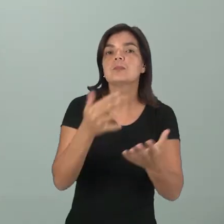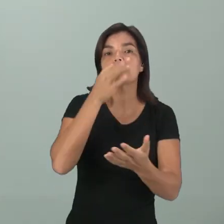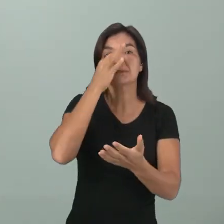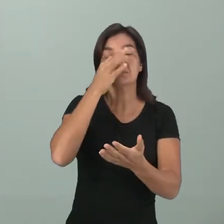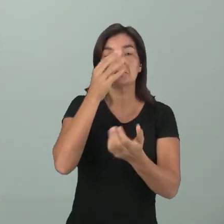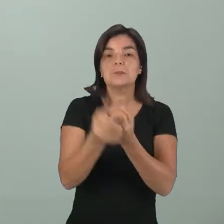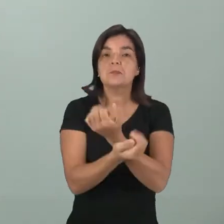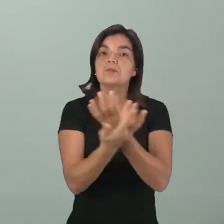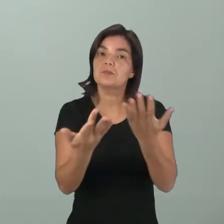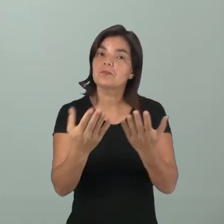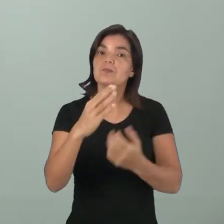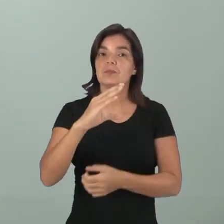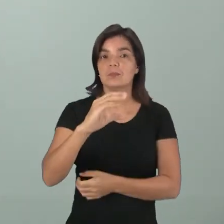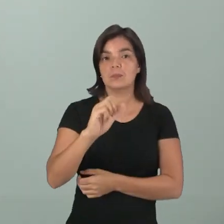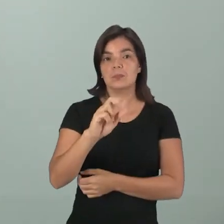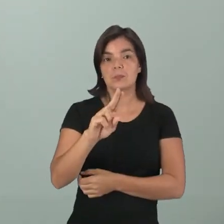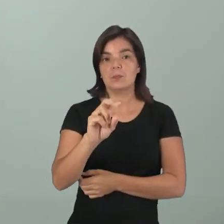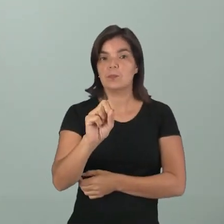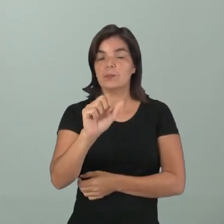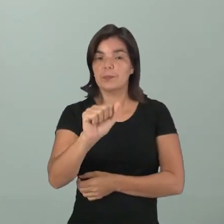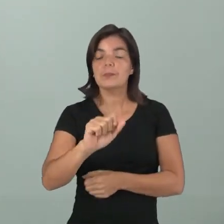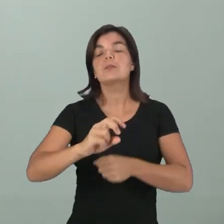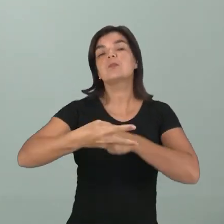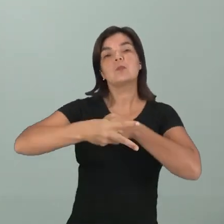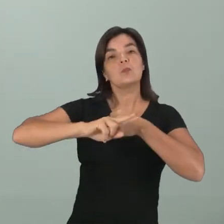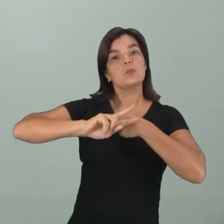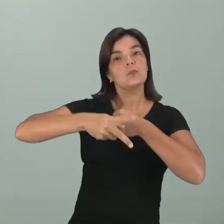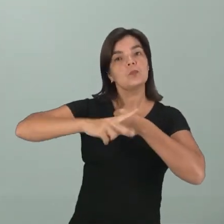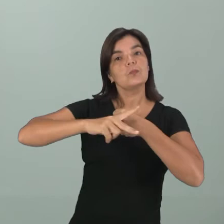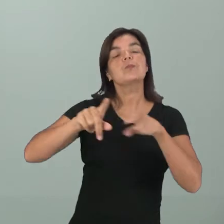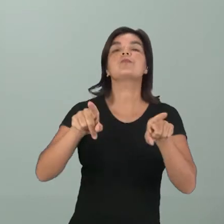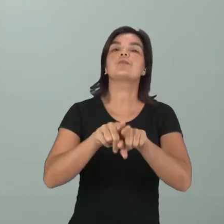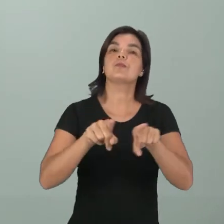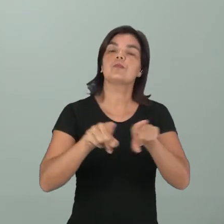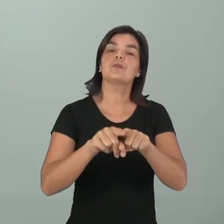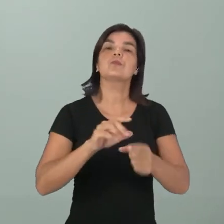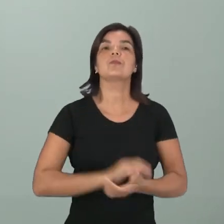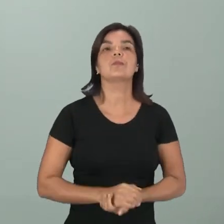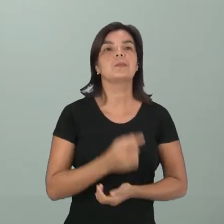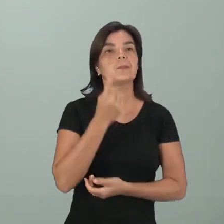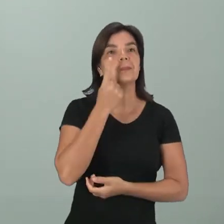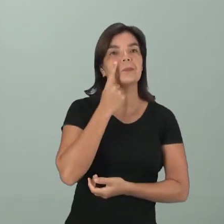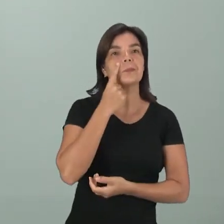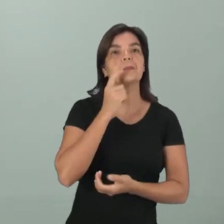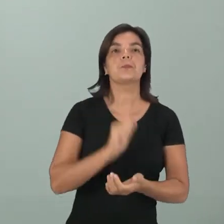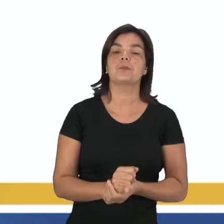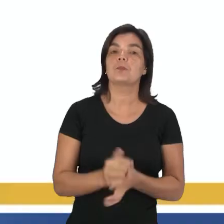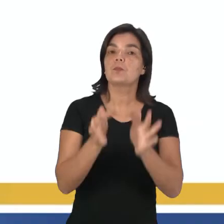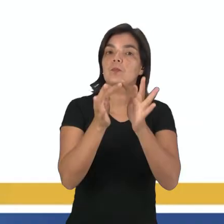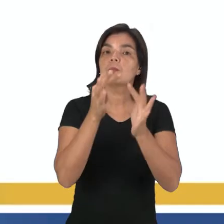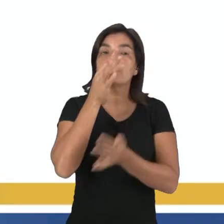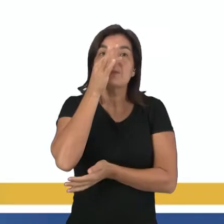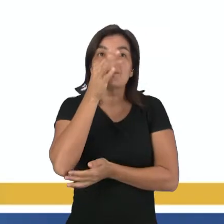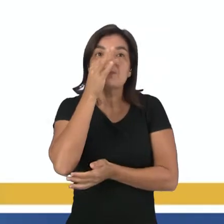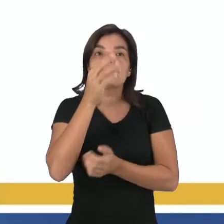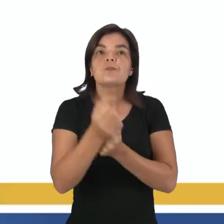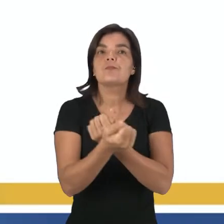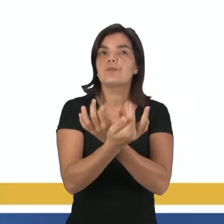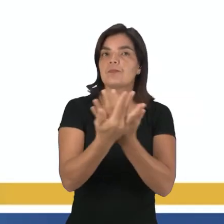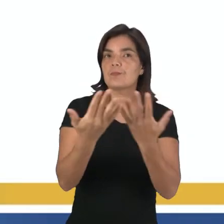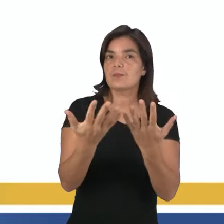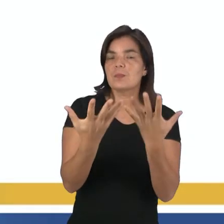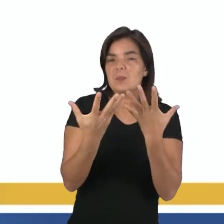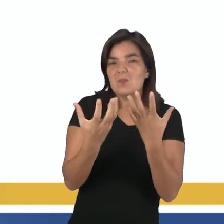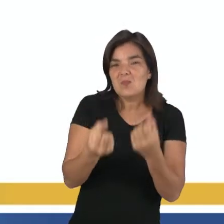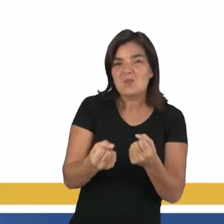foi uma causa e o efeito foi que elas foram sugadas pelo motor do avião. Agora, observem a outra frase. O fato